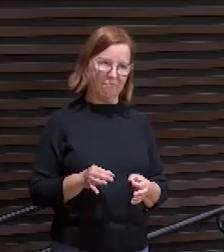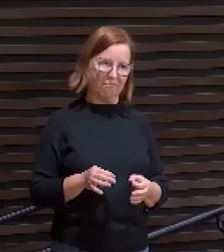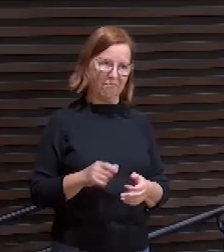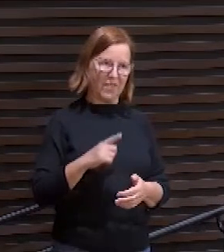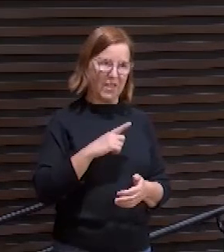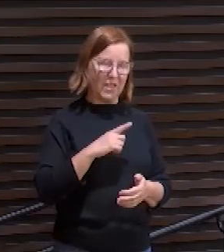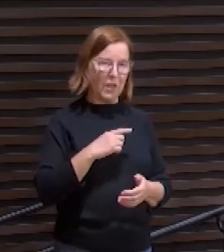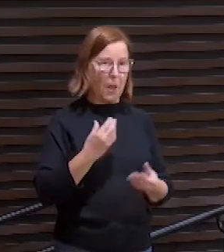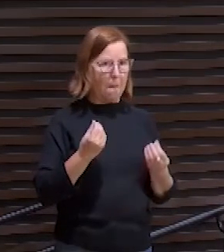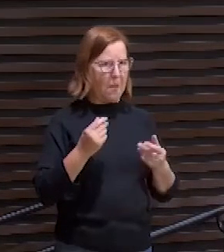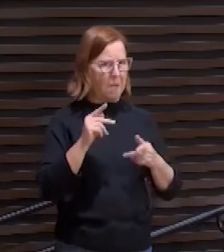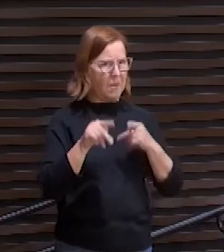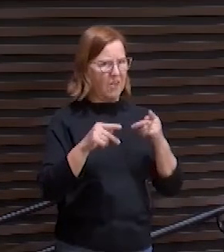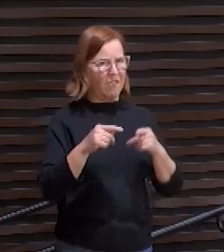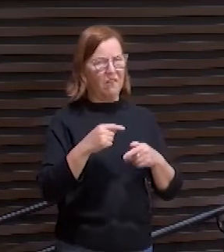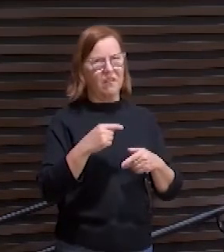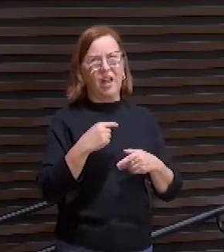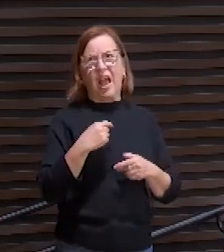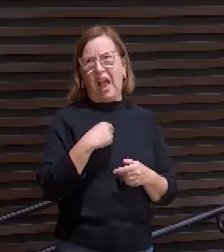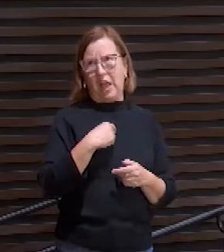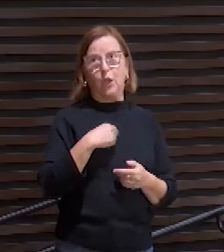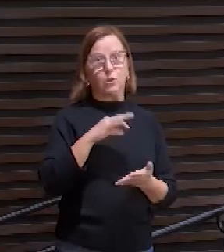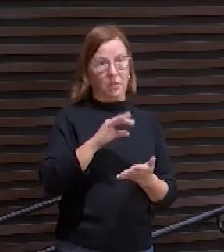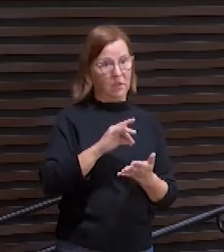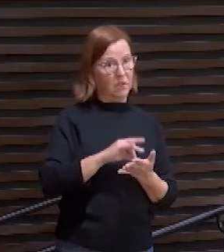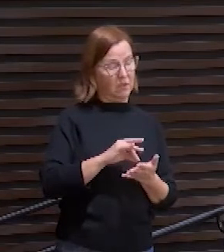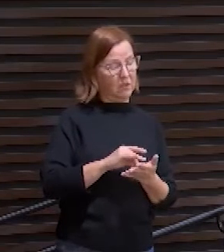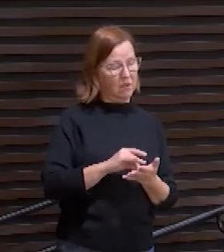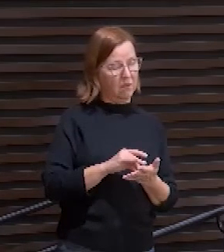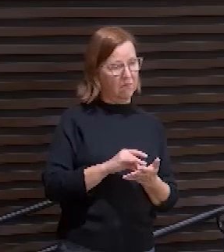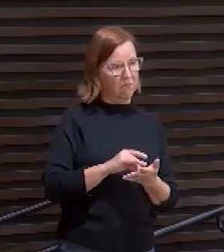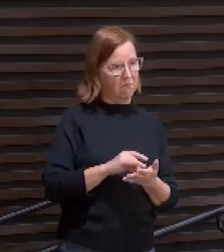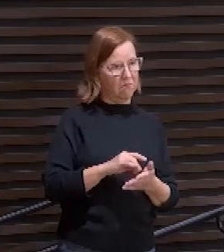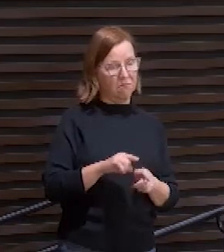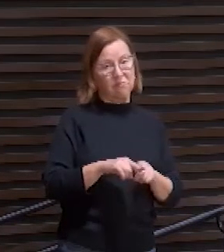gente falando, não, mas eu sou sincero. Ué, e daí que você é sincero?